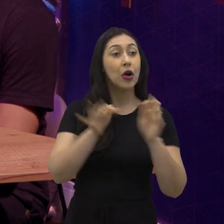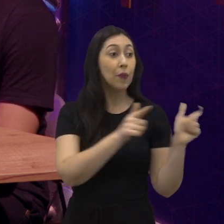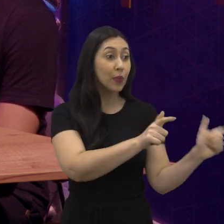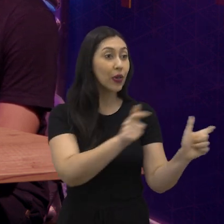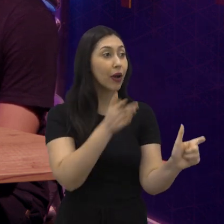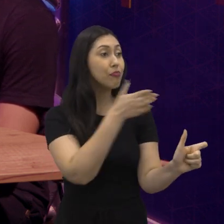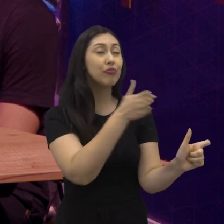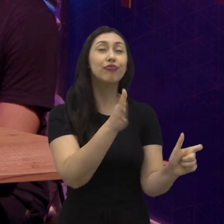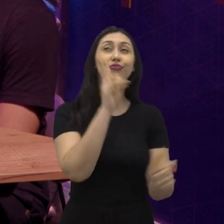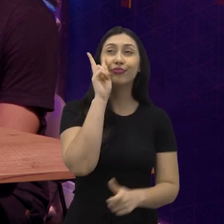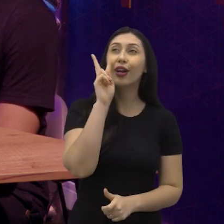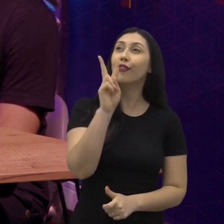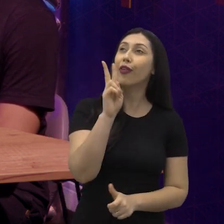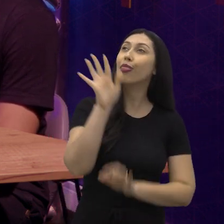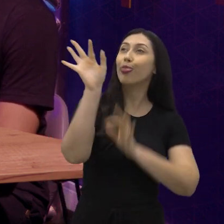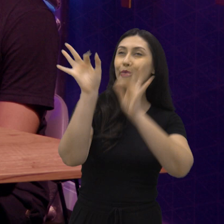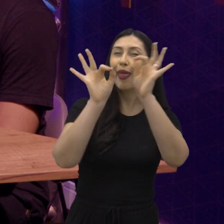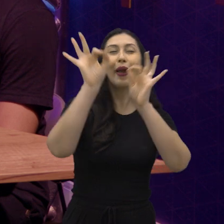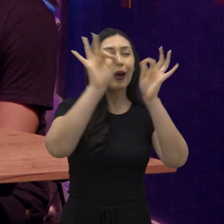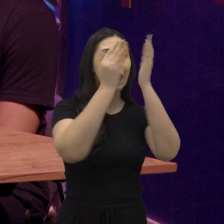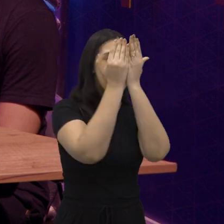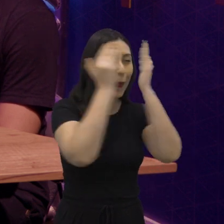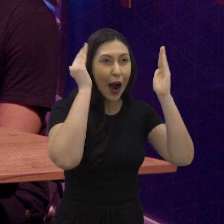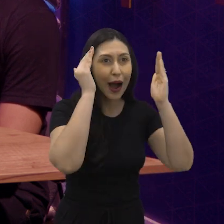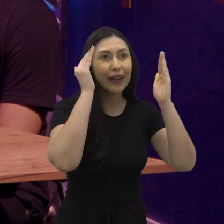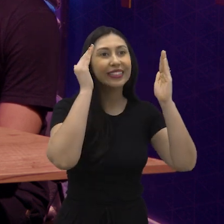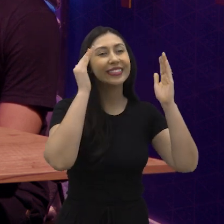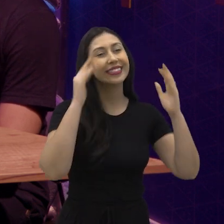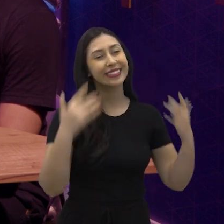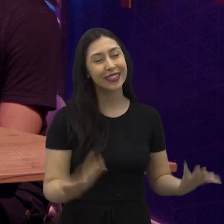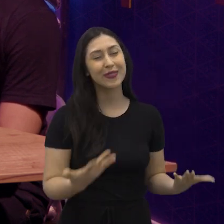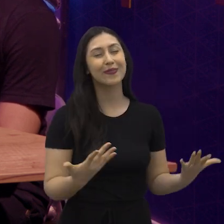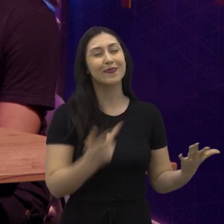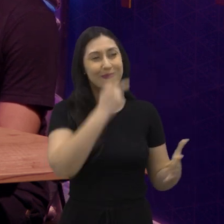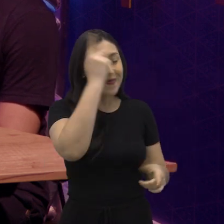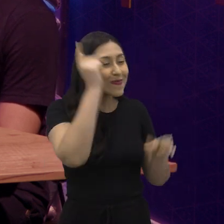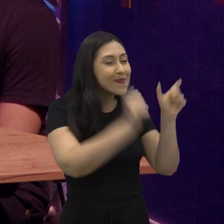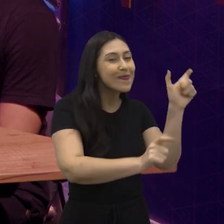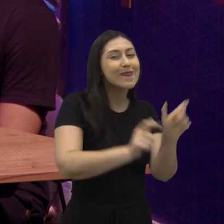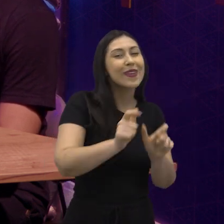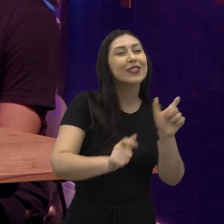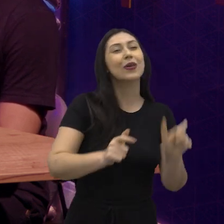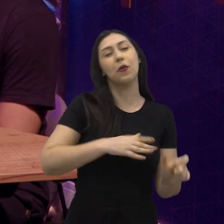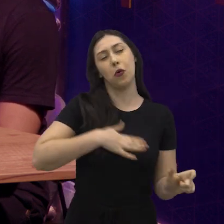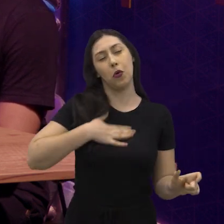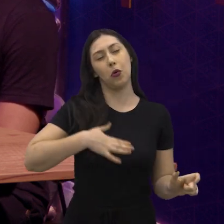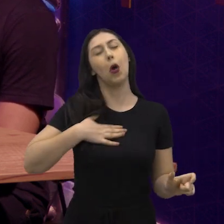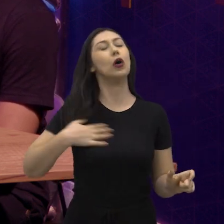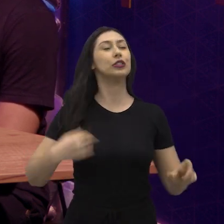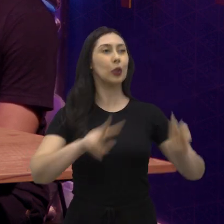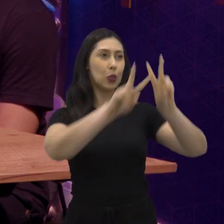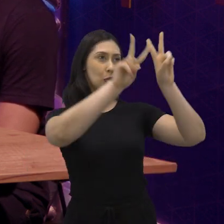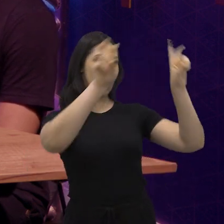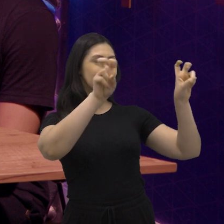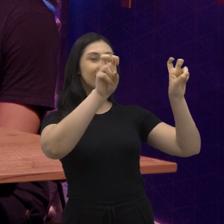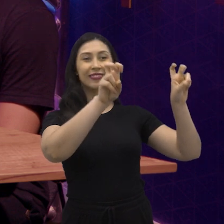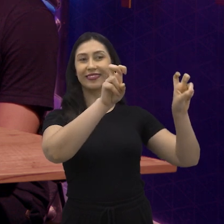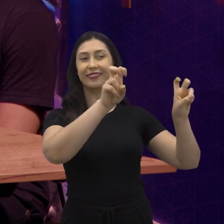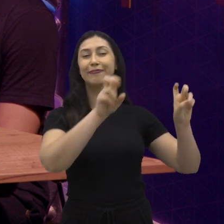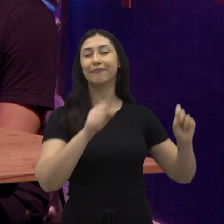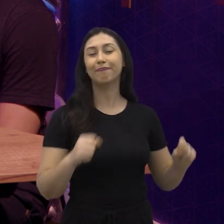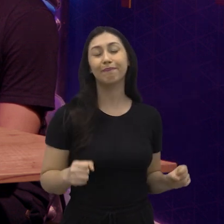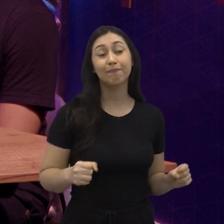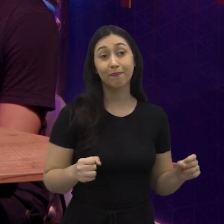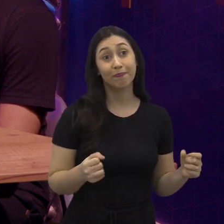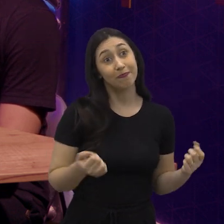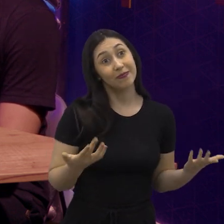gente vai... tem uma decoraçãozinha de Halloween, então realmente as pessoas gostam desse tema, né? É um tema que instiga a